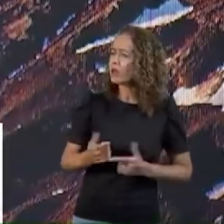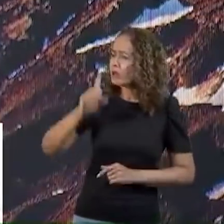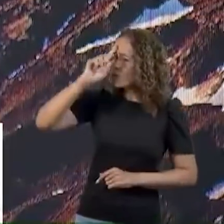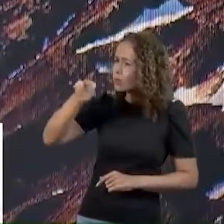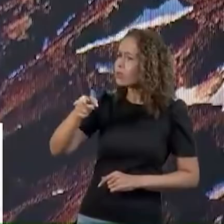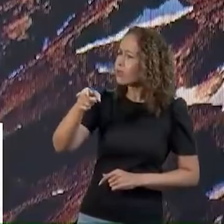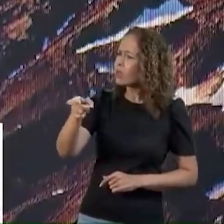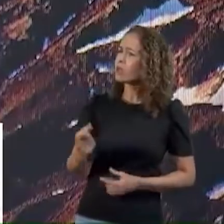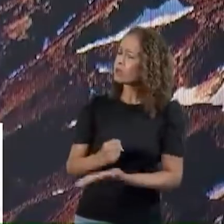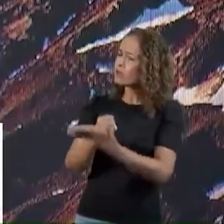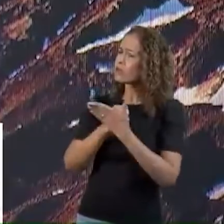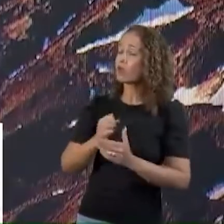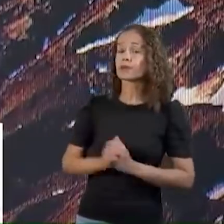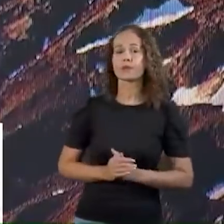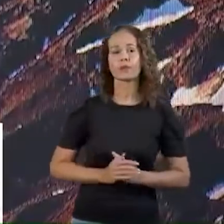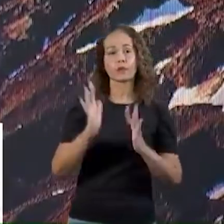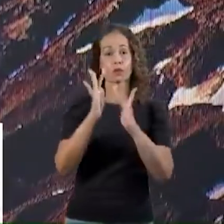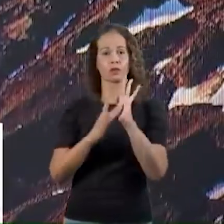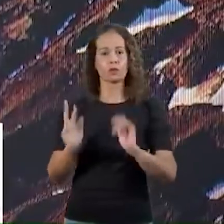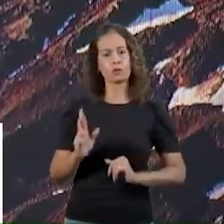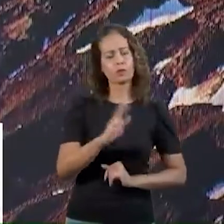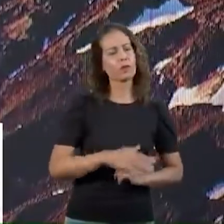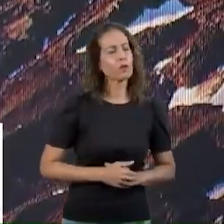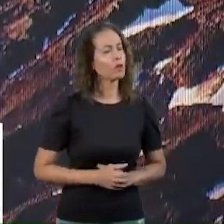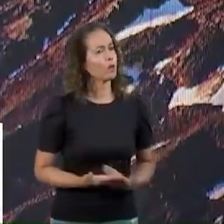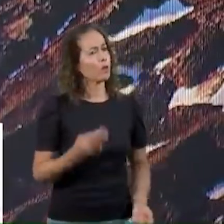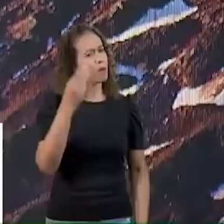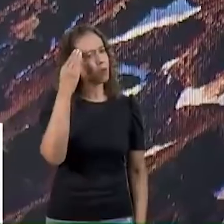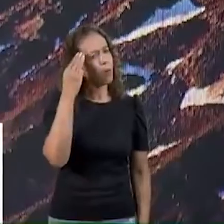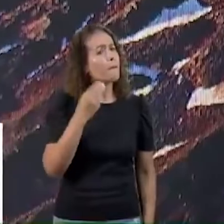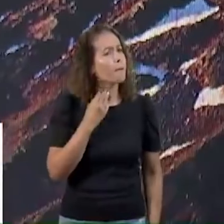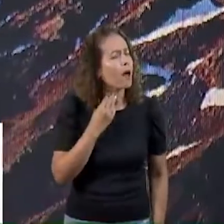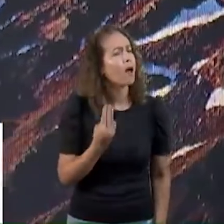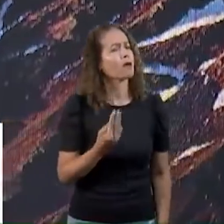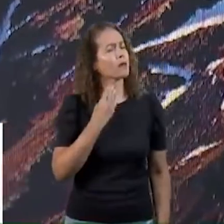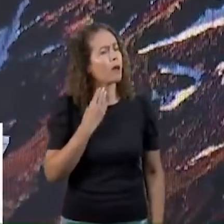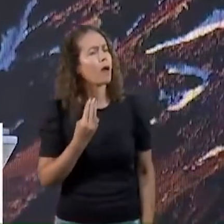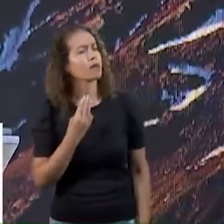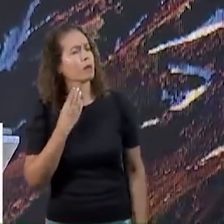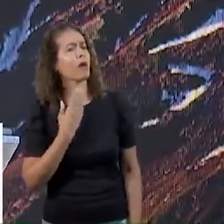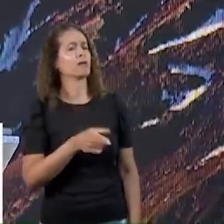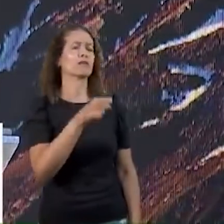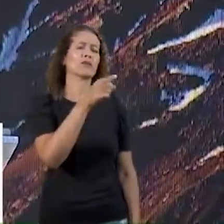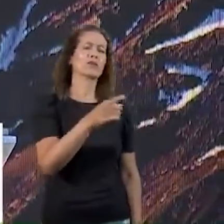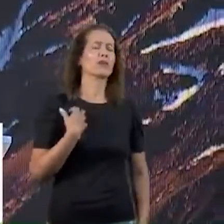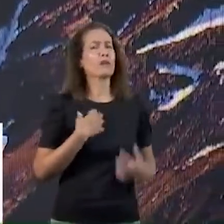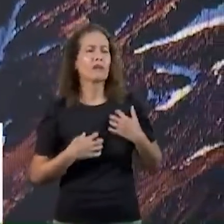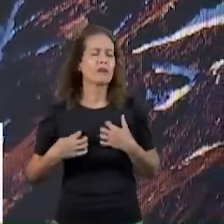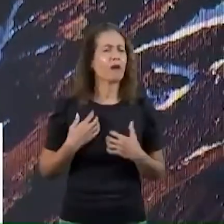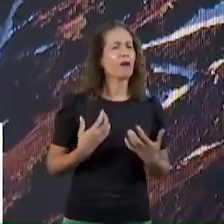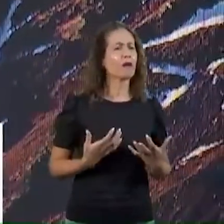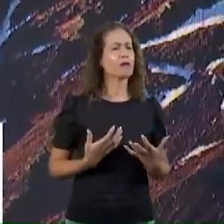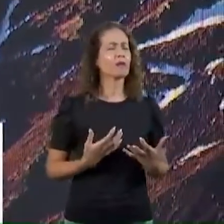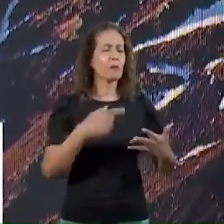O Senhor respondeu: Marta, Marta, você está preocupada e inquieta com muitas coisas. Todavia, apenas uma